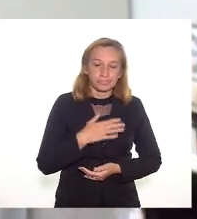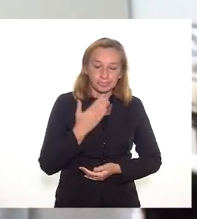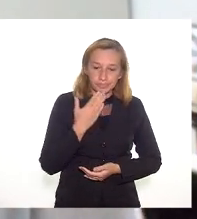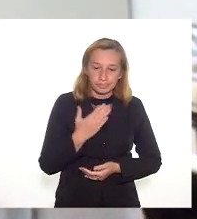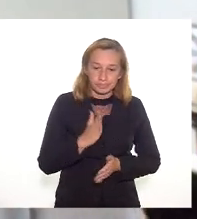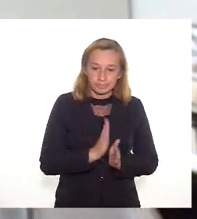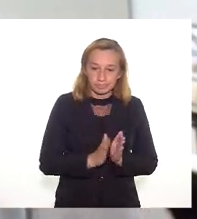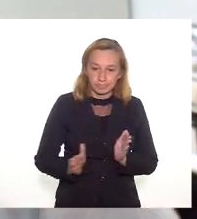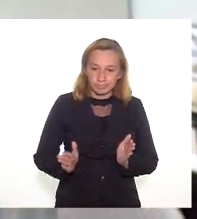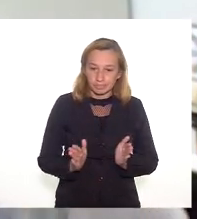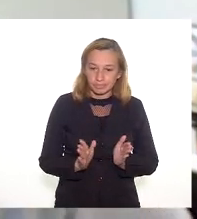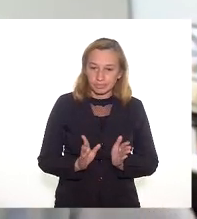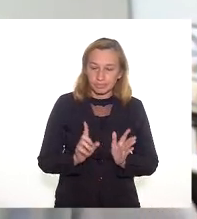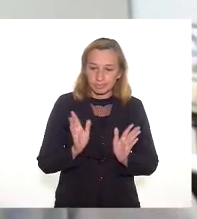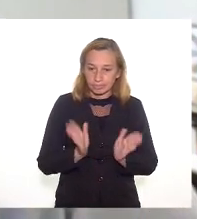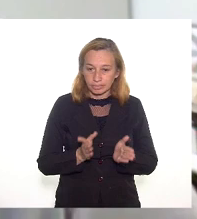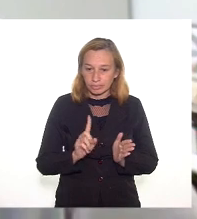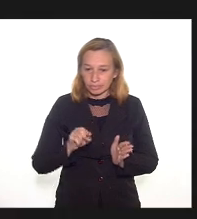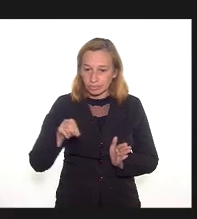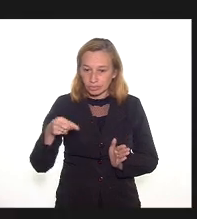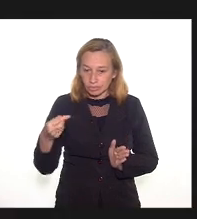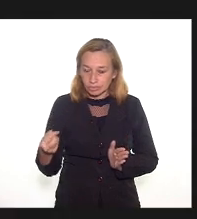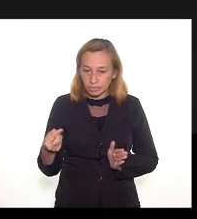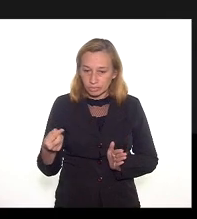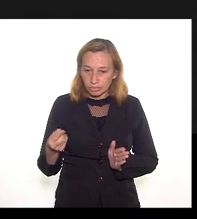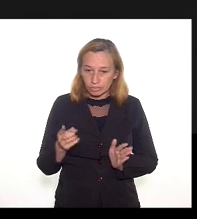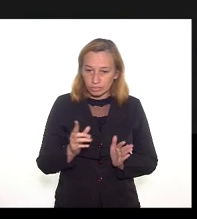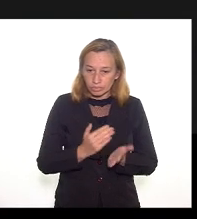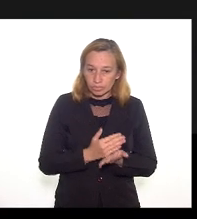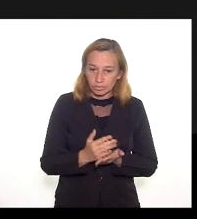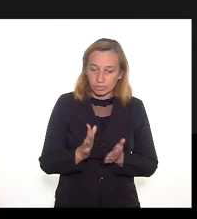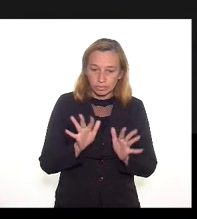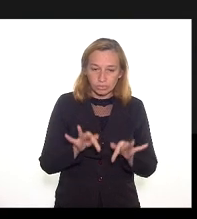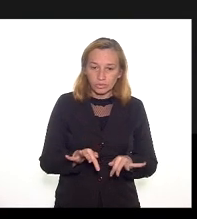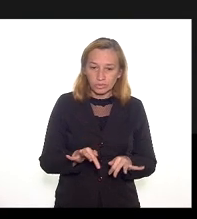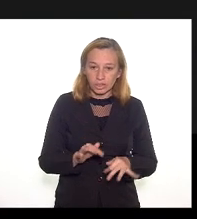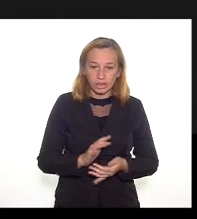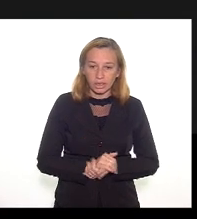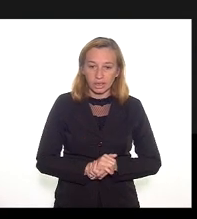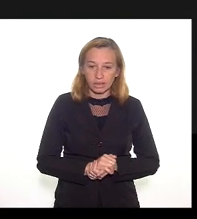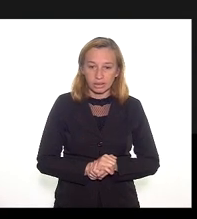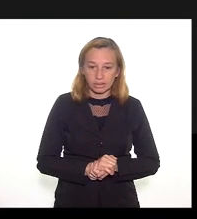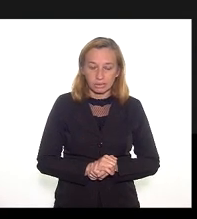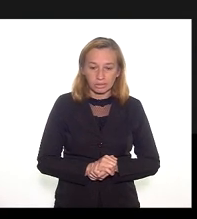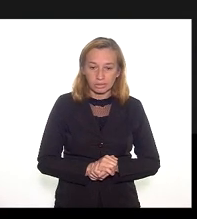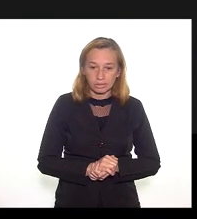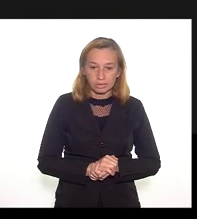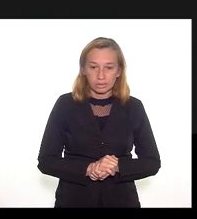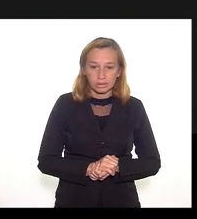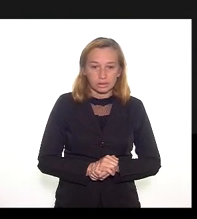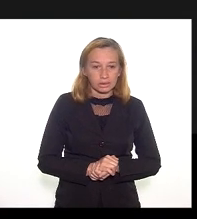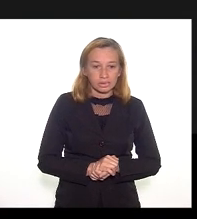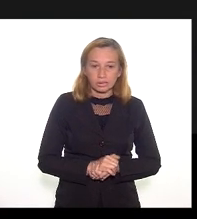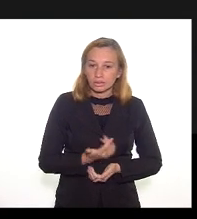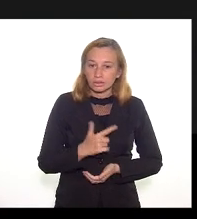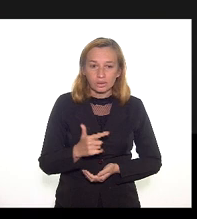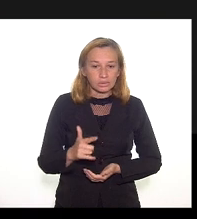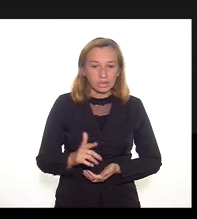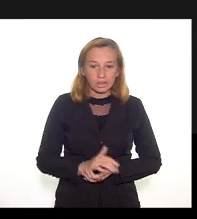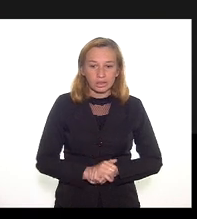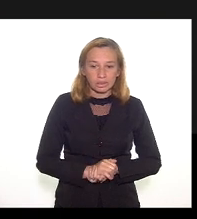pela ordem, pode ser agora ou pode ser o início do expediente inicial bem rápido. Eu também quero